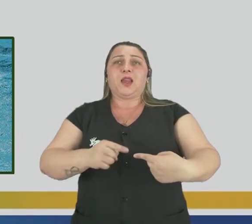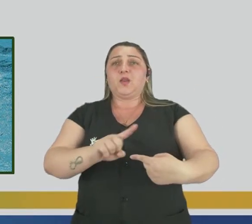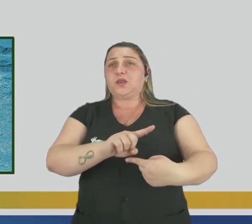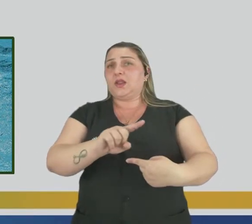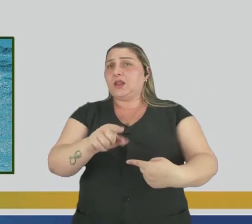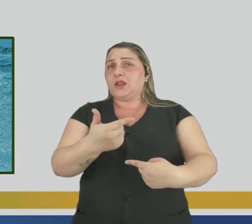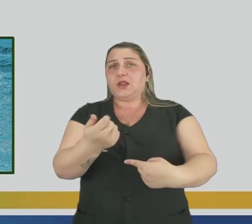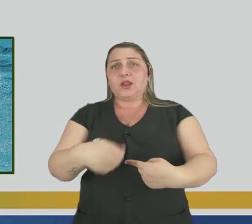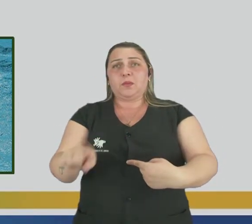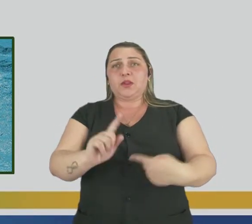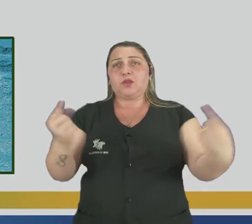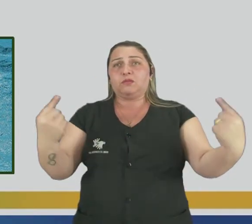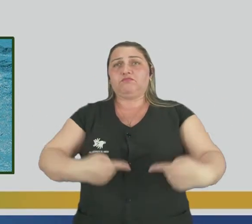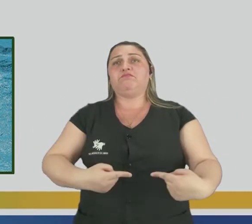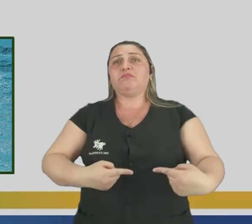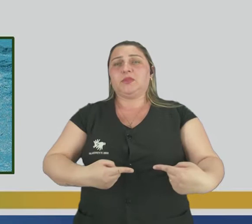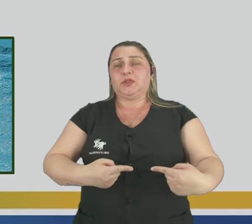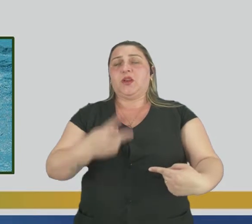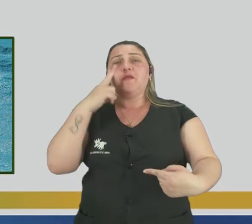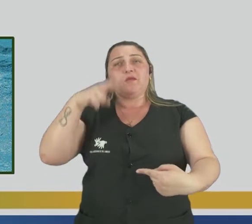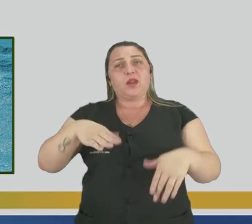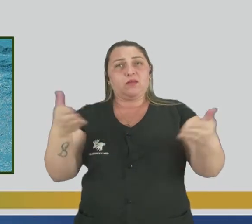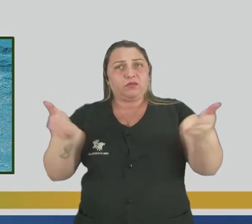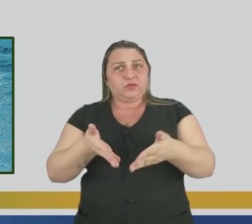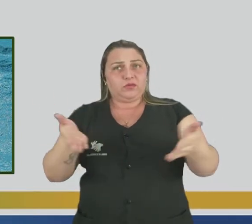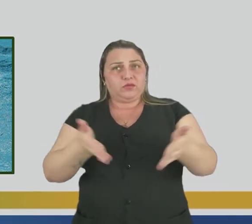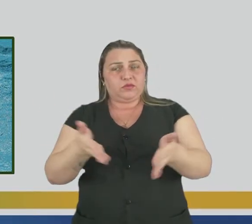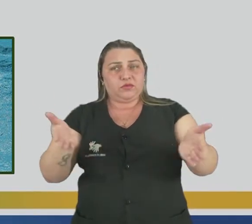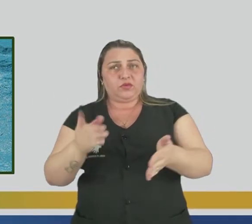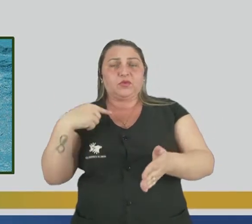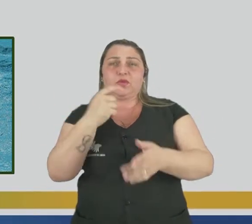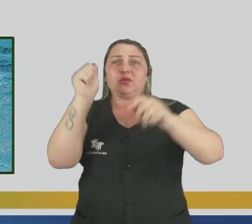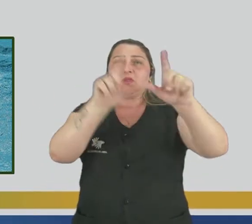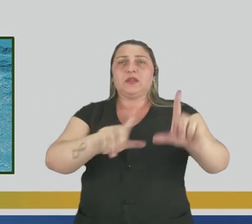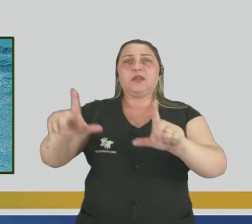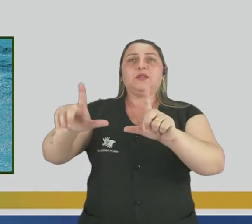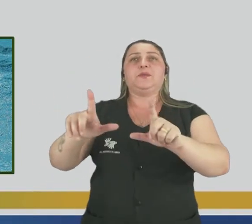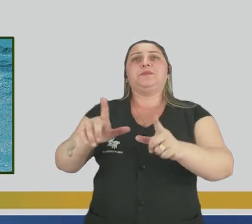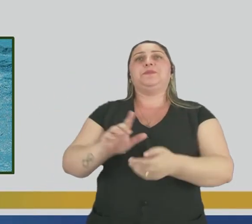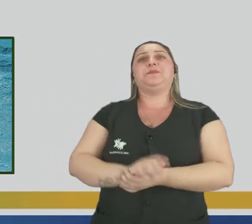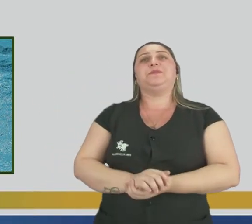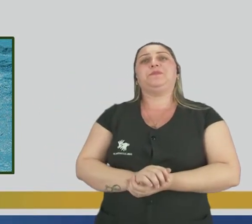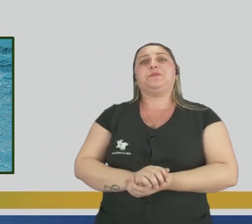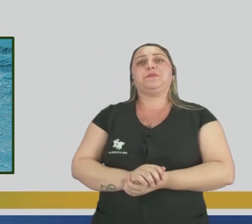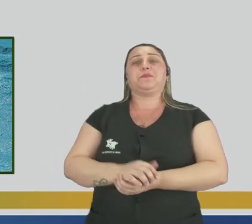não competitivos, né? Que a gente pode ver hoje no nosso slide.